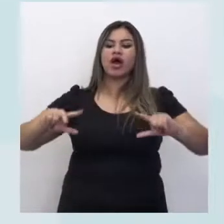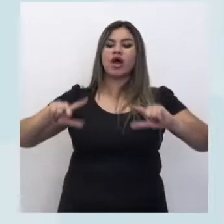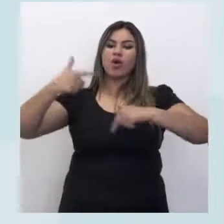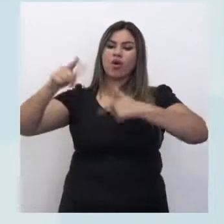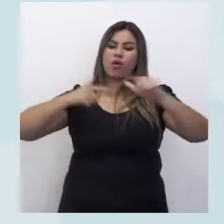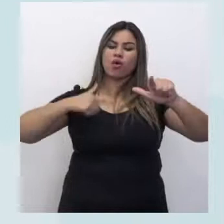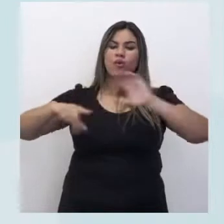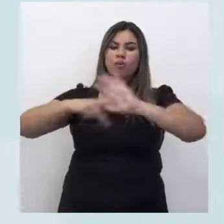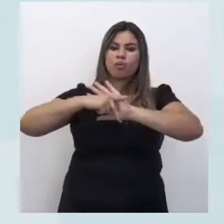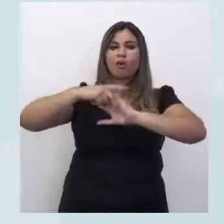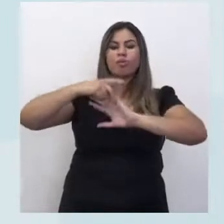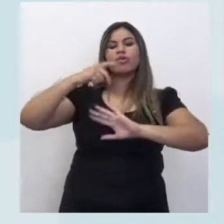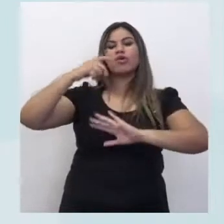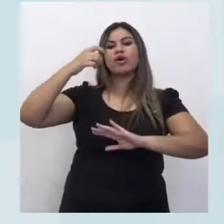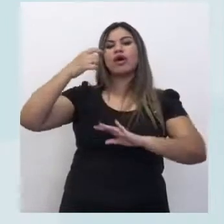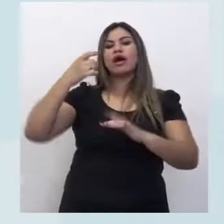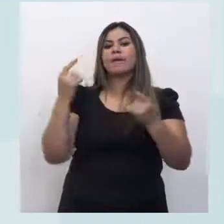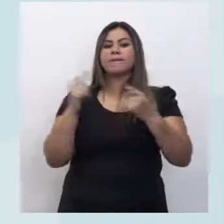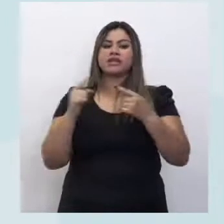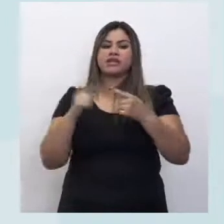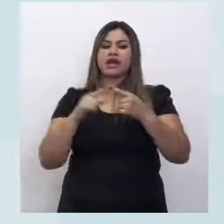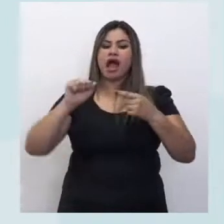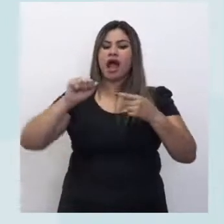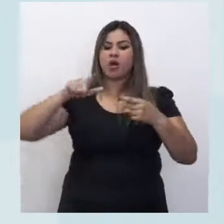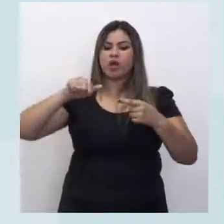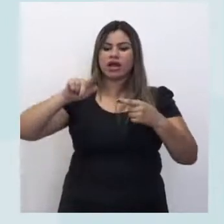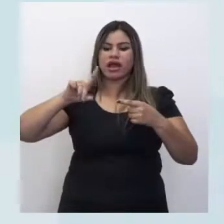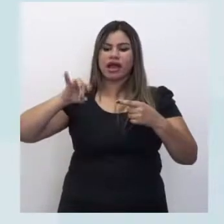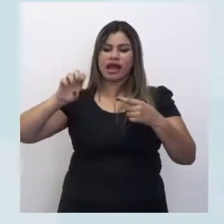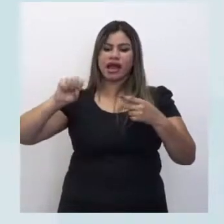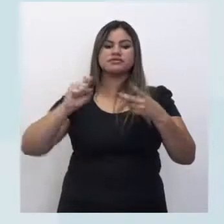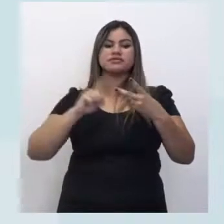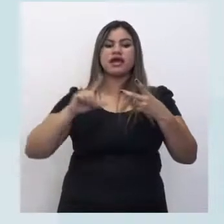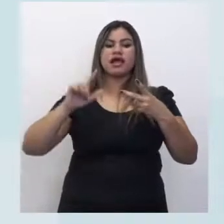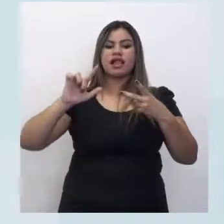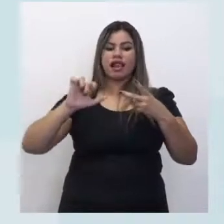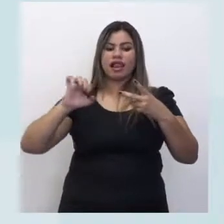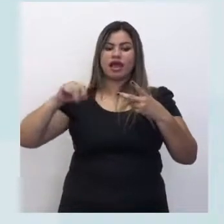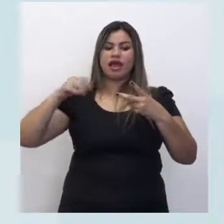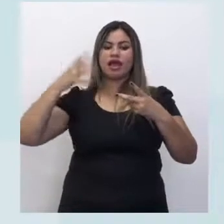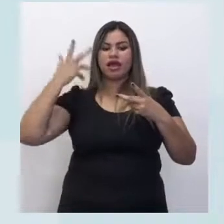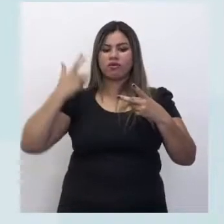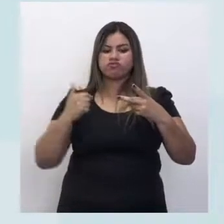dos Algarves e o Reino de Leão. Enquanto Portugal, já em